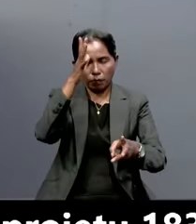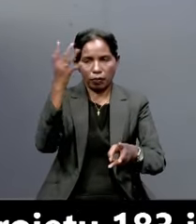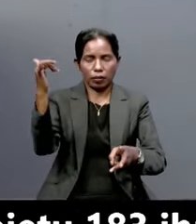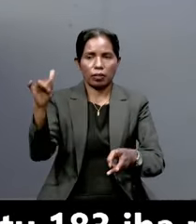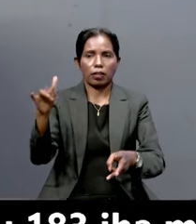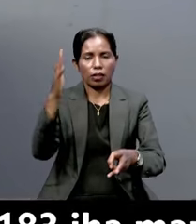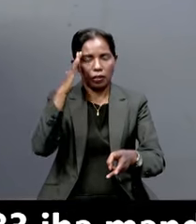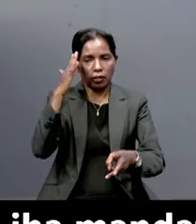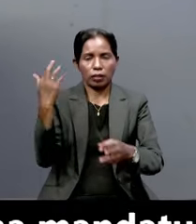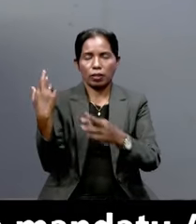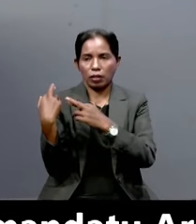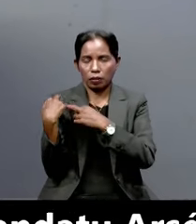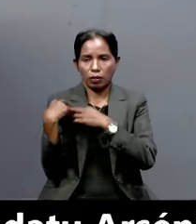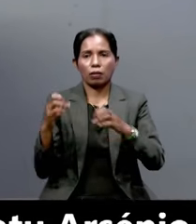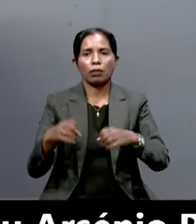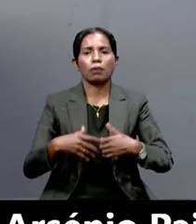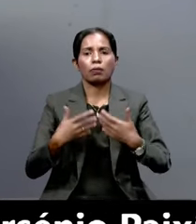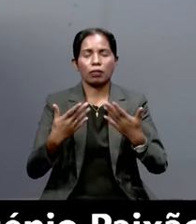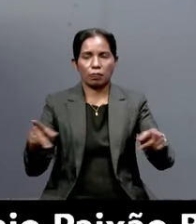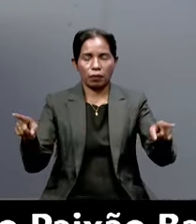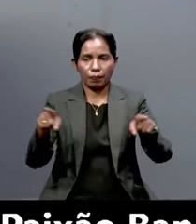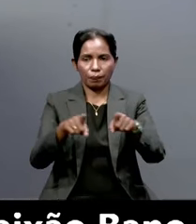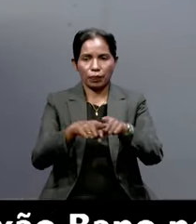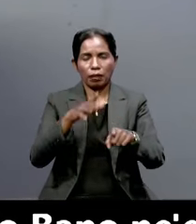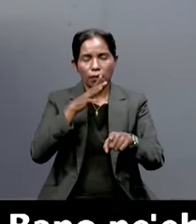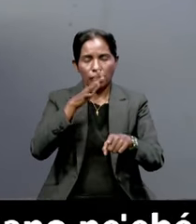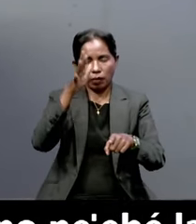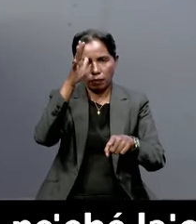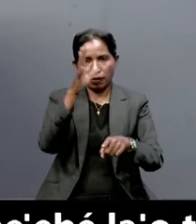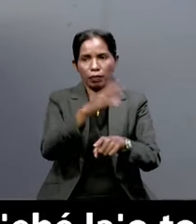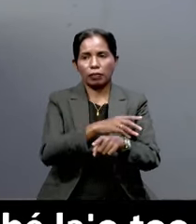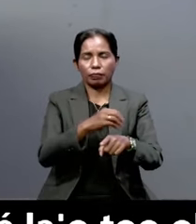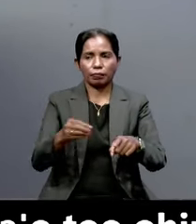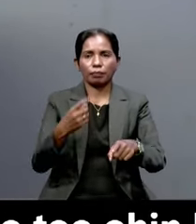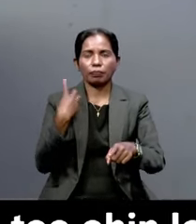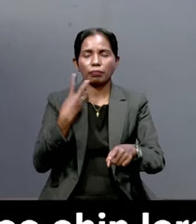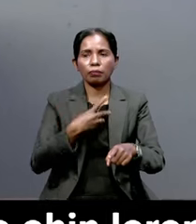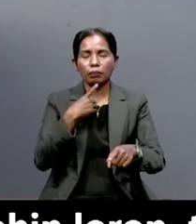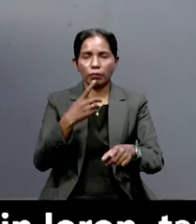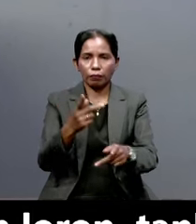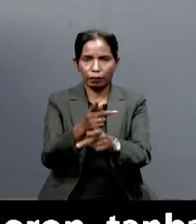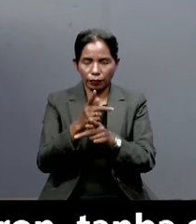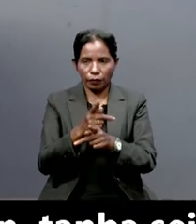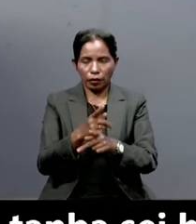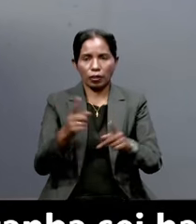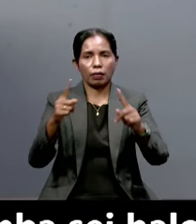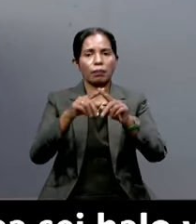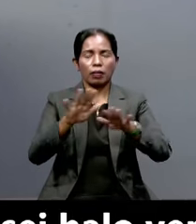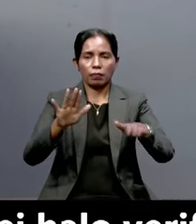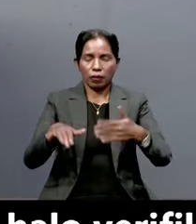hatene sini papel o insam hanesan inang aman o ita diang kata cuidador balabarik